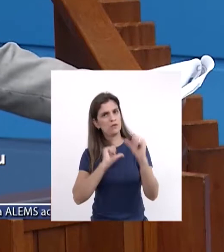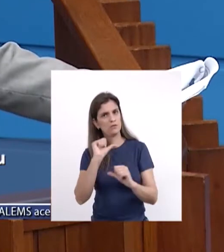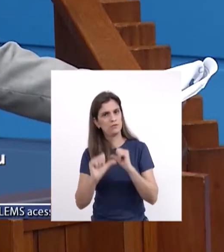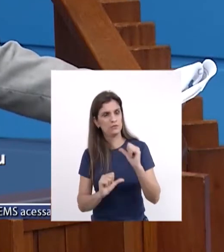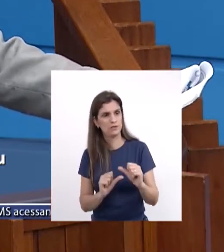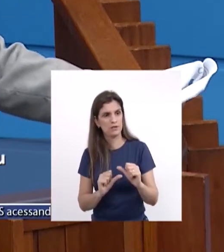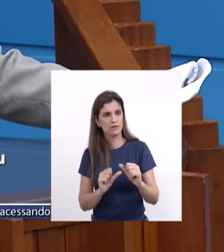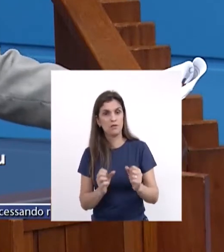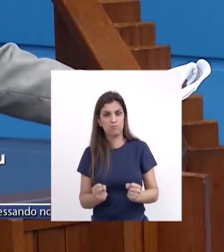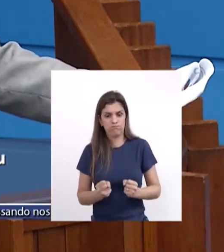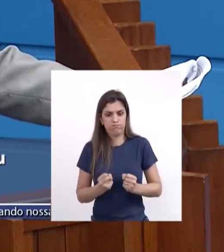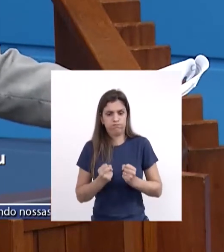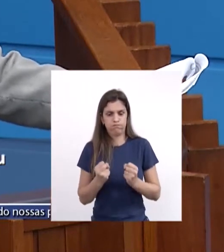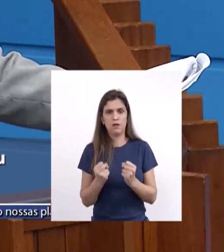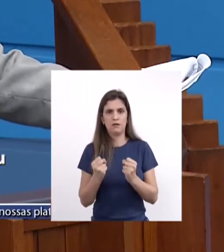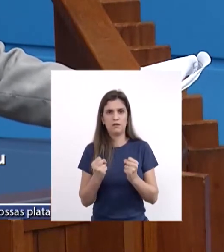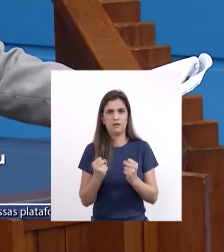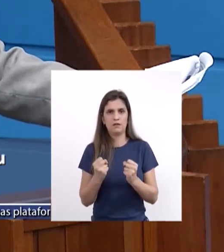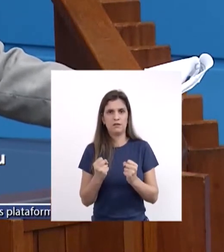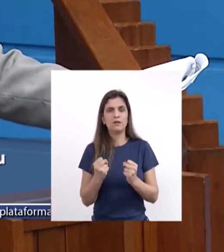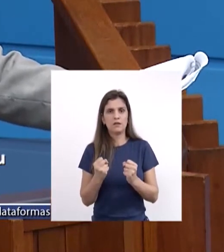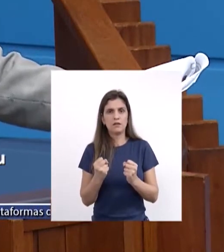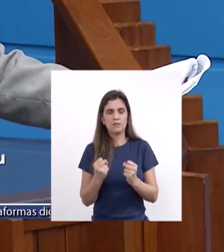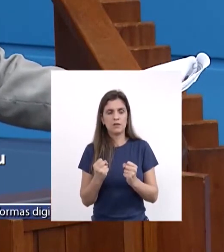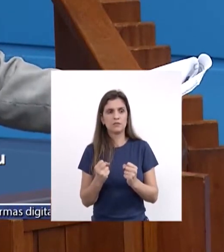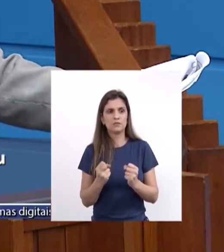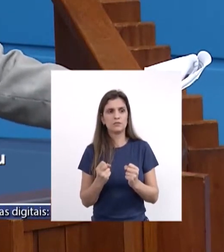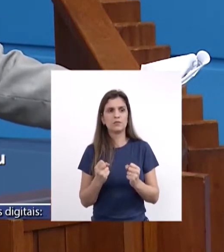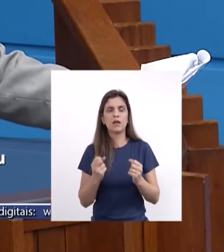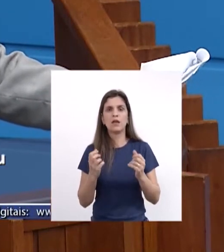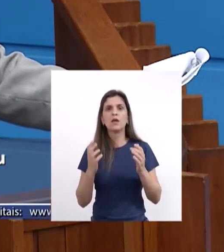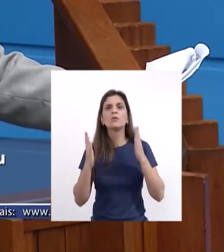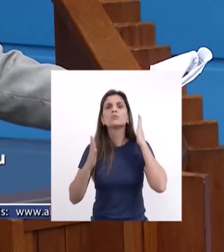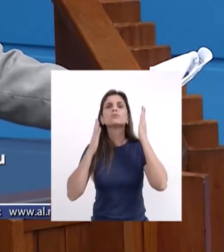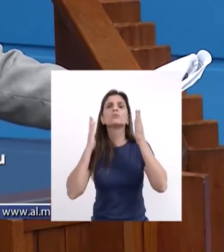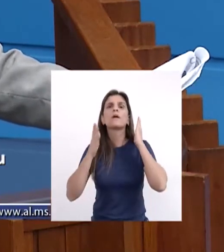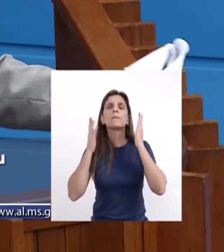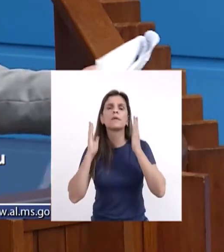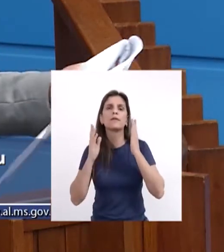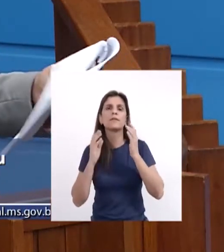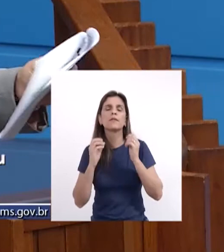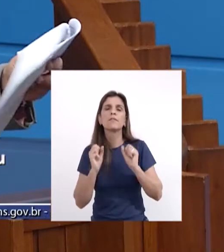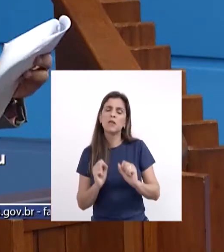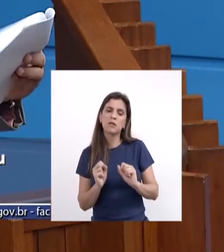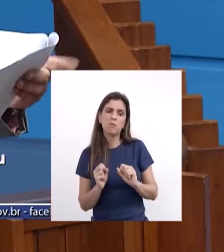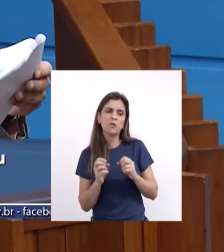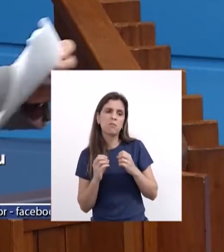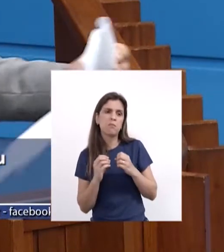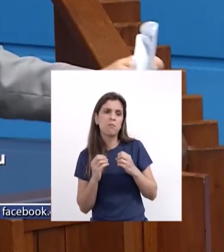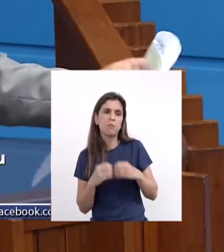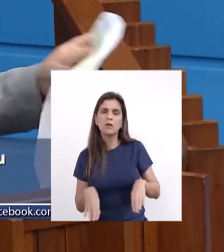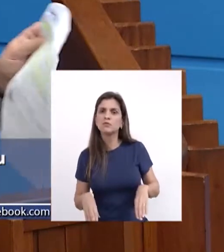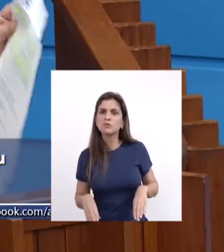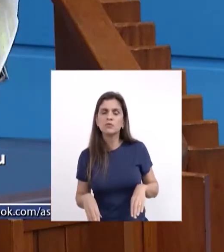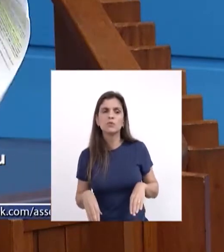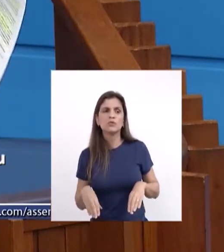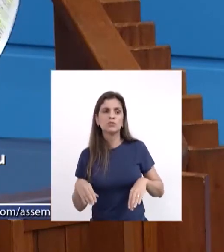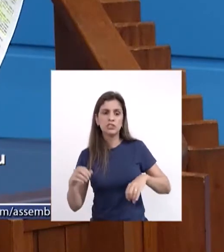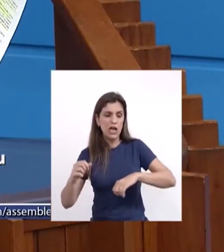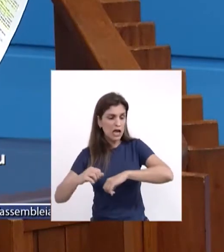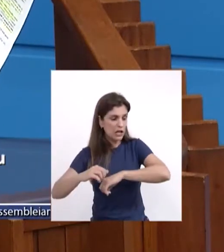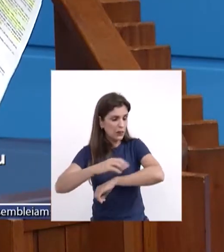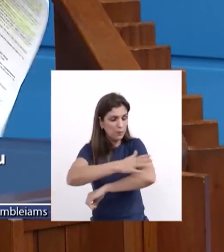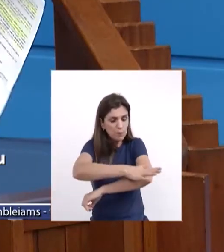do peso e que esse peso dos caminhões poderia provocar um desgaste maior e que isso não foi dimensionado. Mas